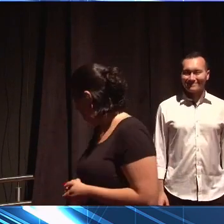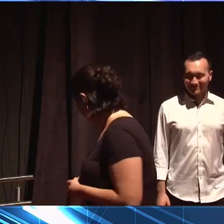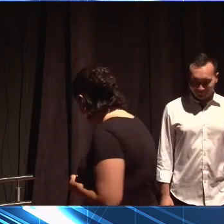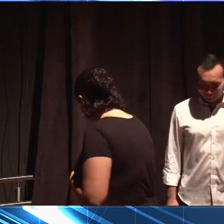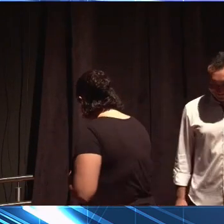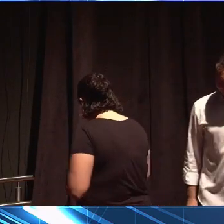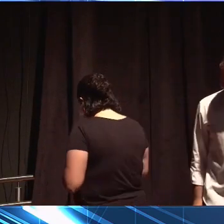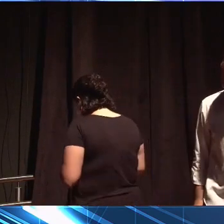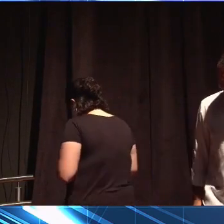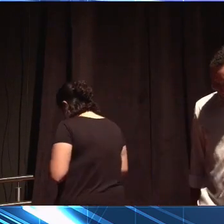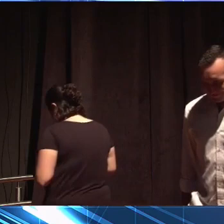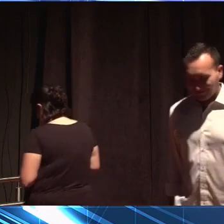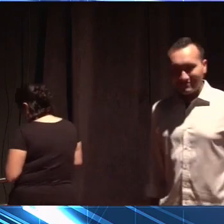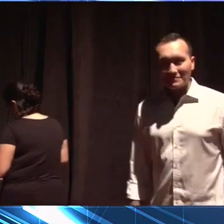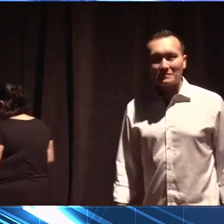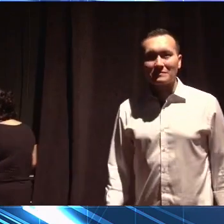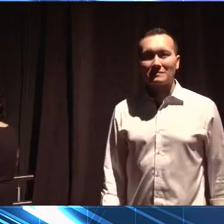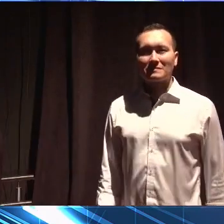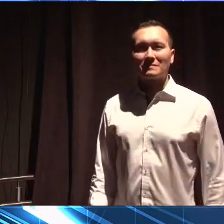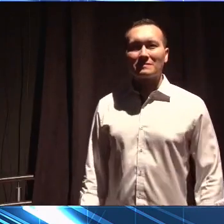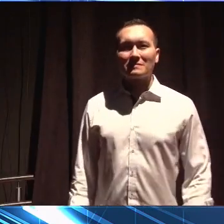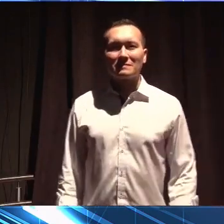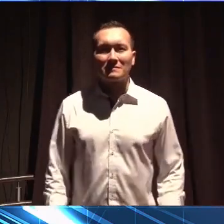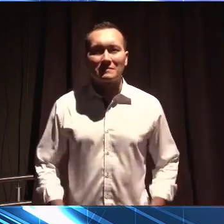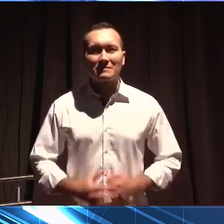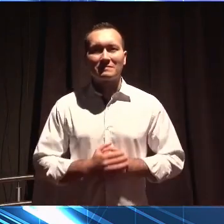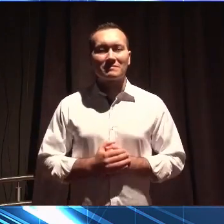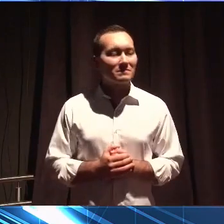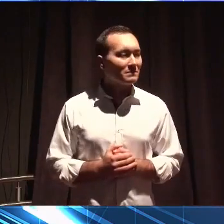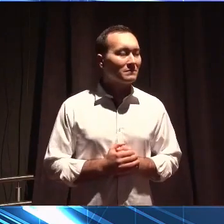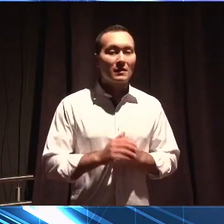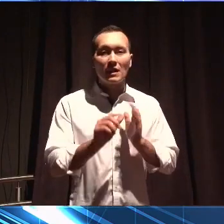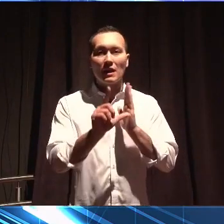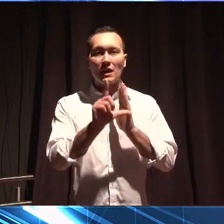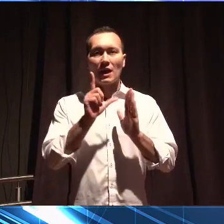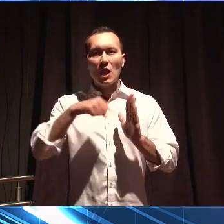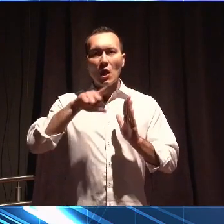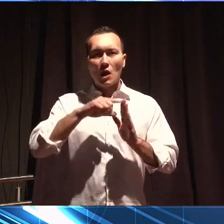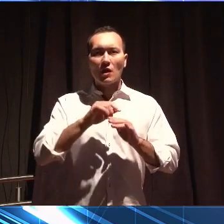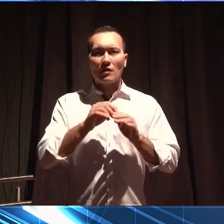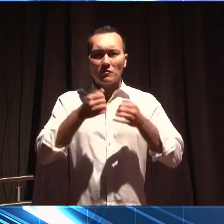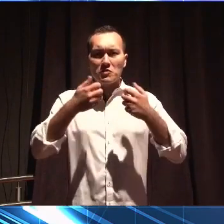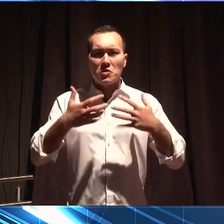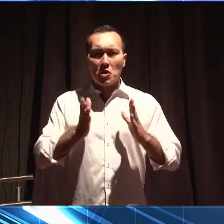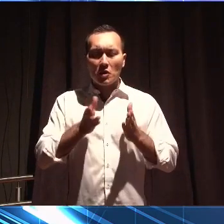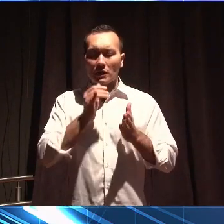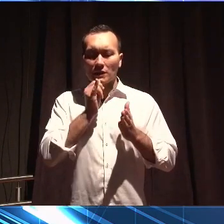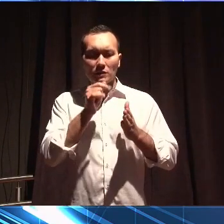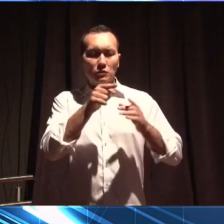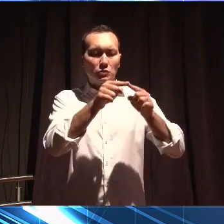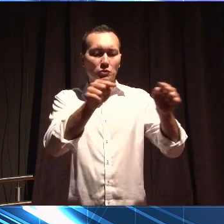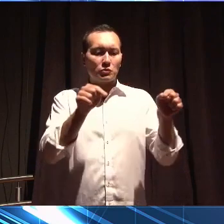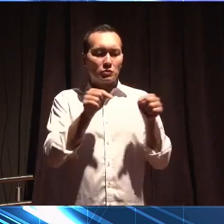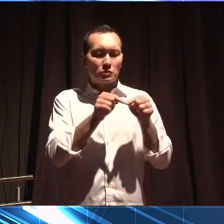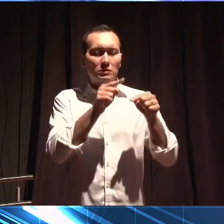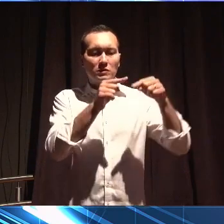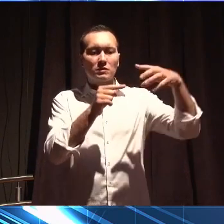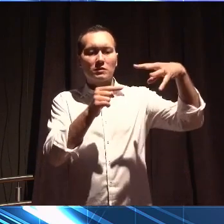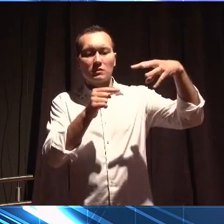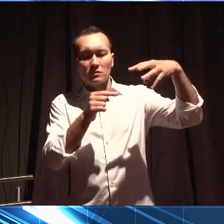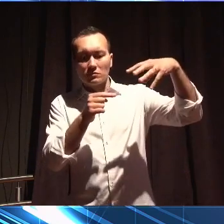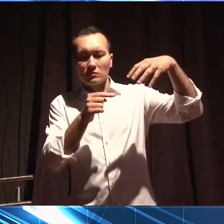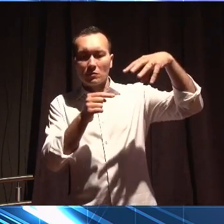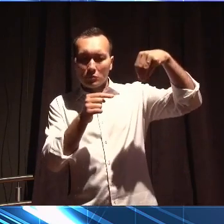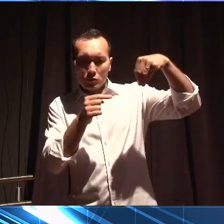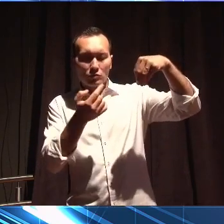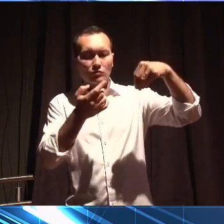aí, uns slides atrás, a gente falou sobre desligar o ambiente que não está sendo usado, né? Imagina que, assim, poxa, ambiente de desenvolvimento, ambiente de